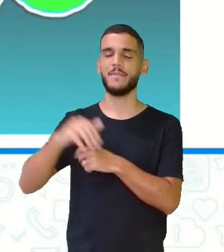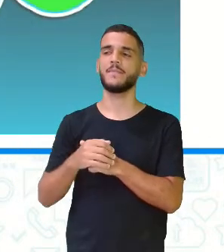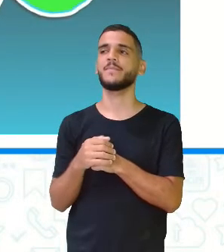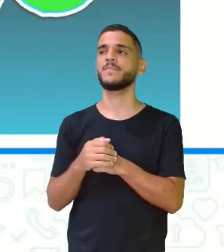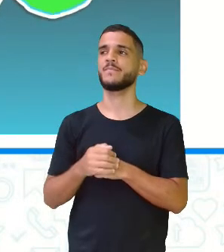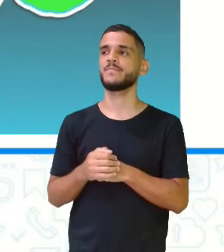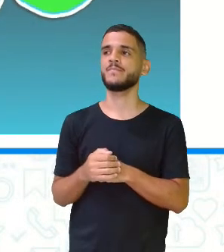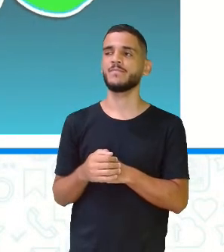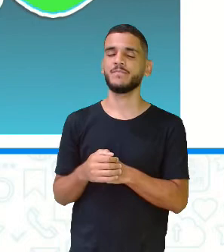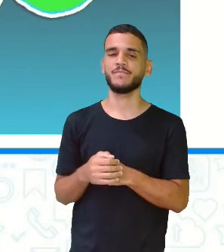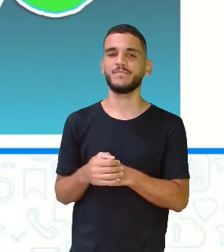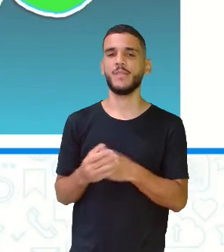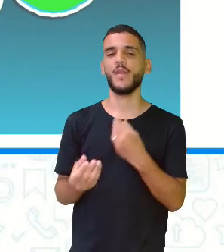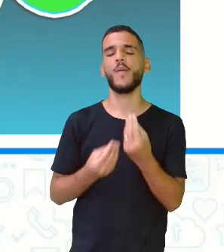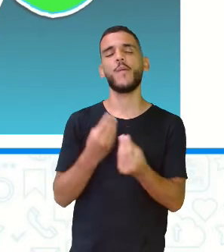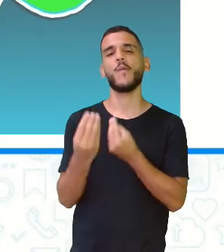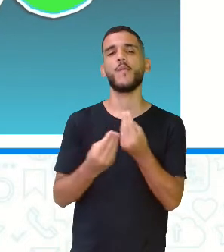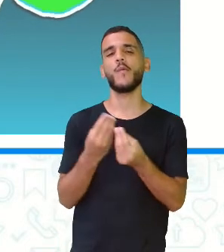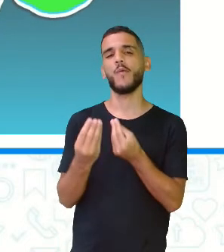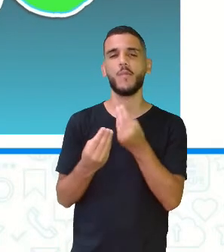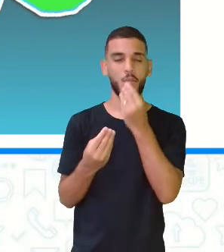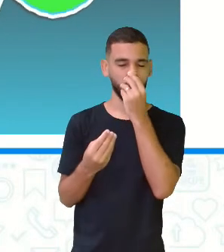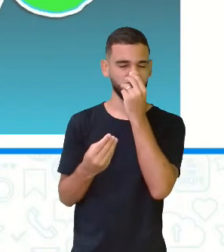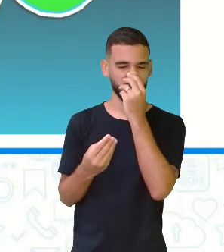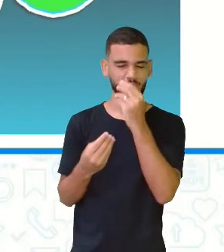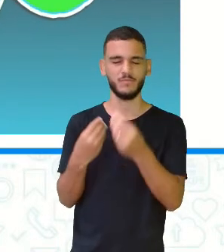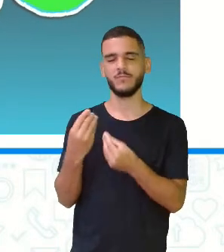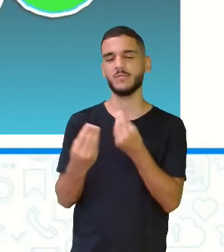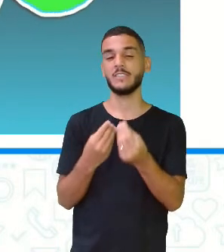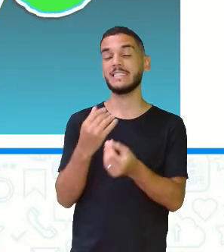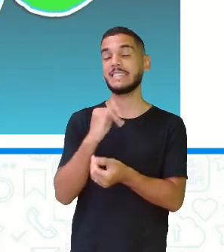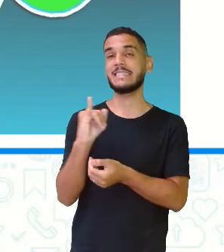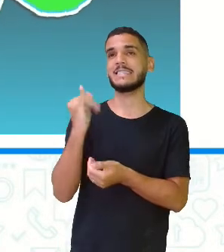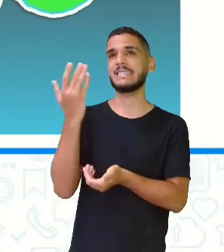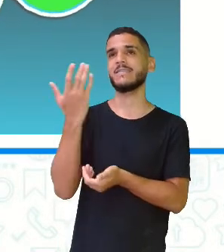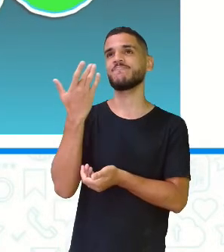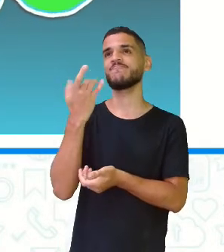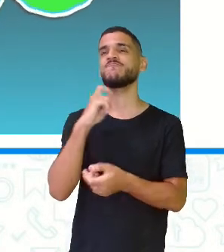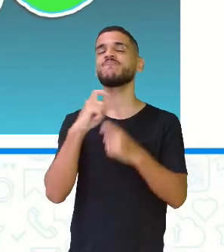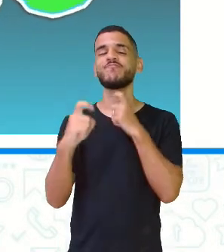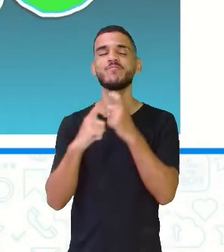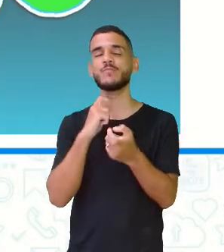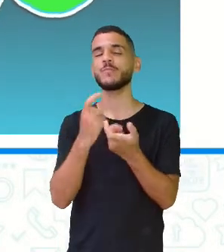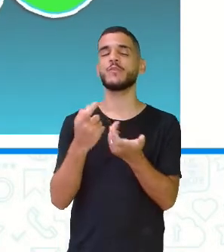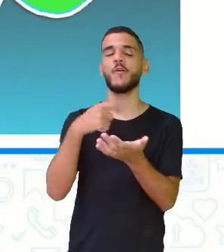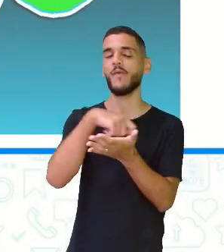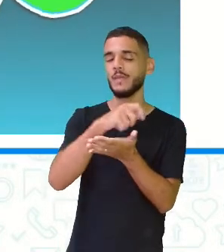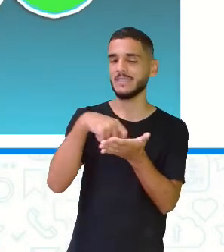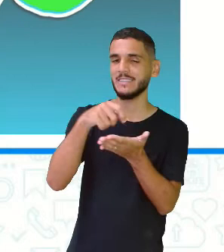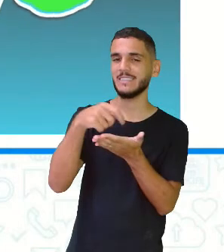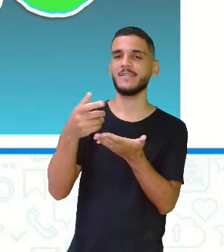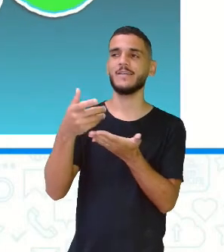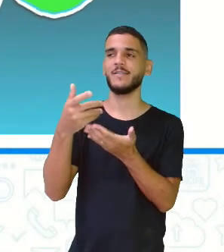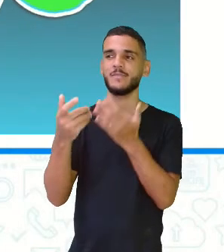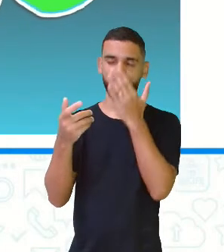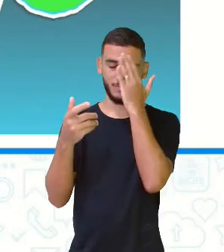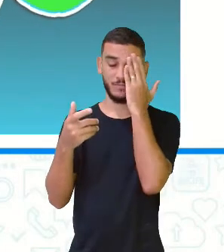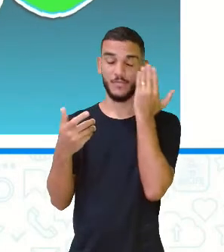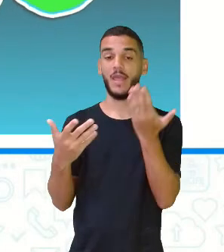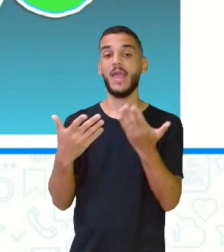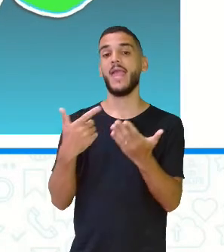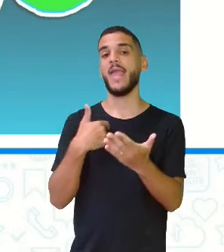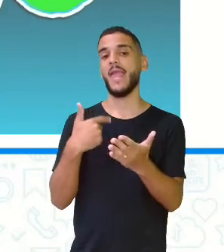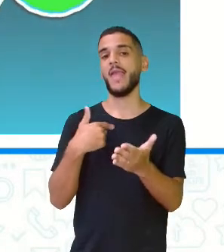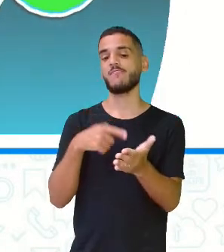tolerância, tá certo? Com ânsia. E se ainda assim eu tiver dúvida de como se escreve, aí eu